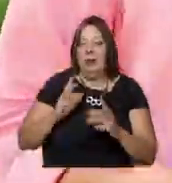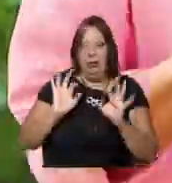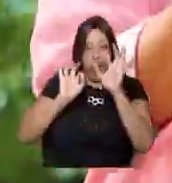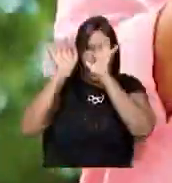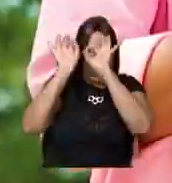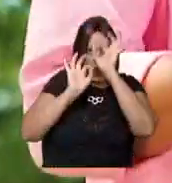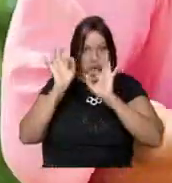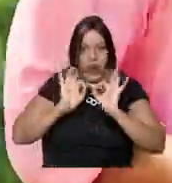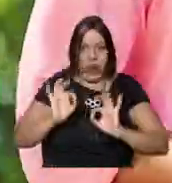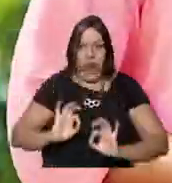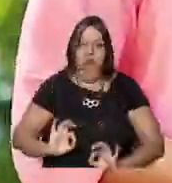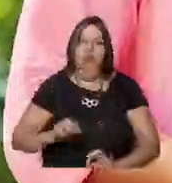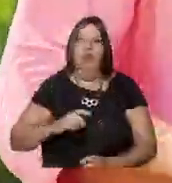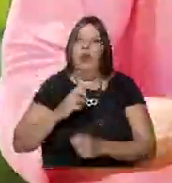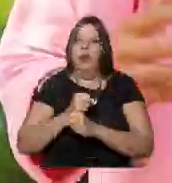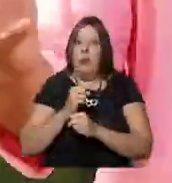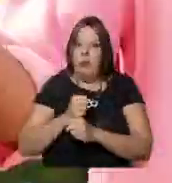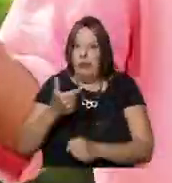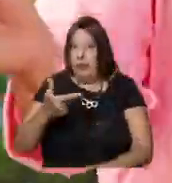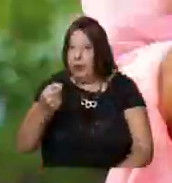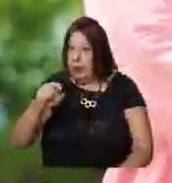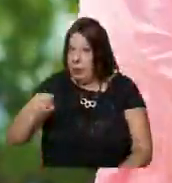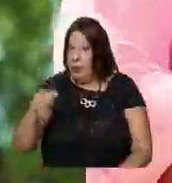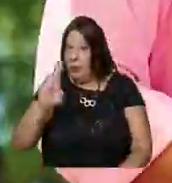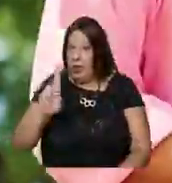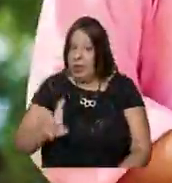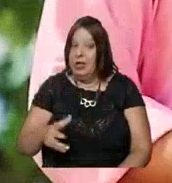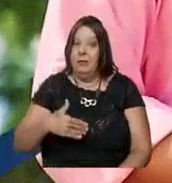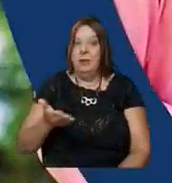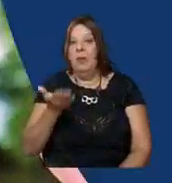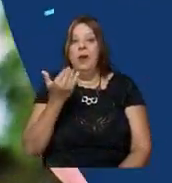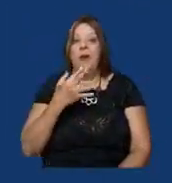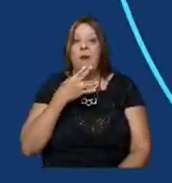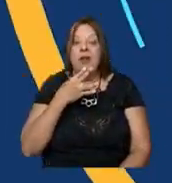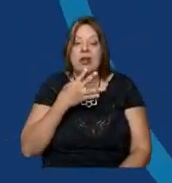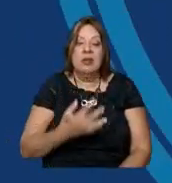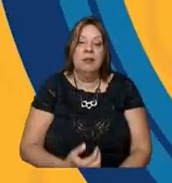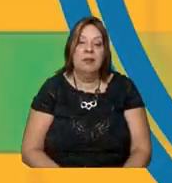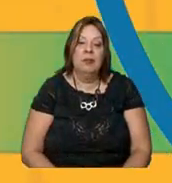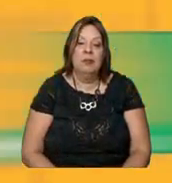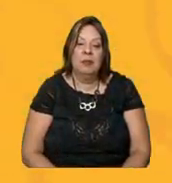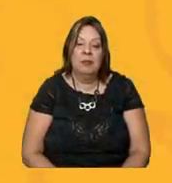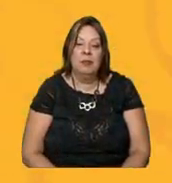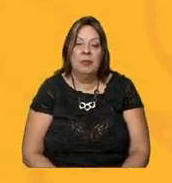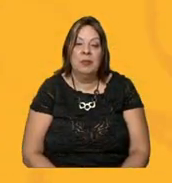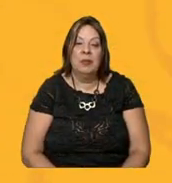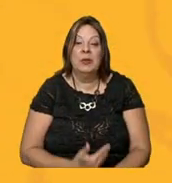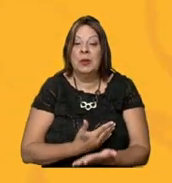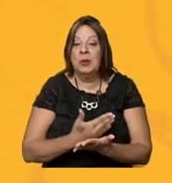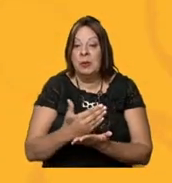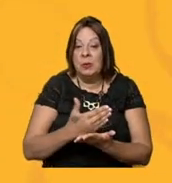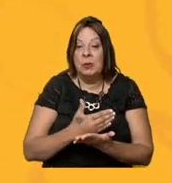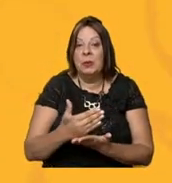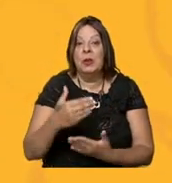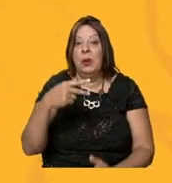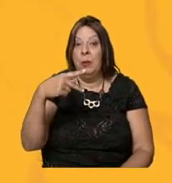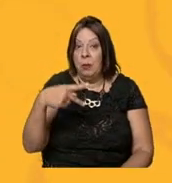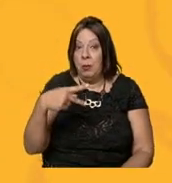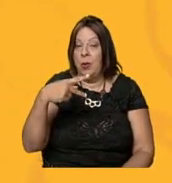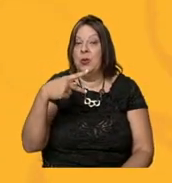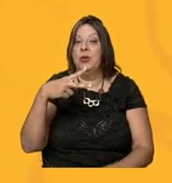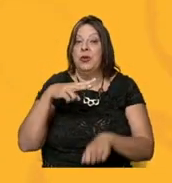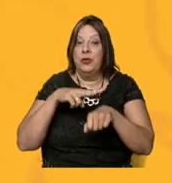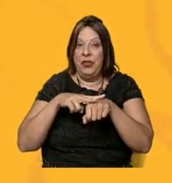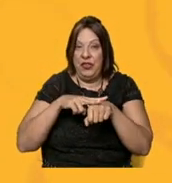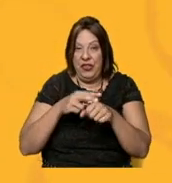valor líquido de 20 mil reais. Vamos conhecer os contemplados. E a gente começa na cidade Pé Quente de Poço Verde